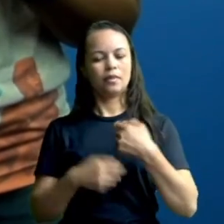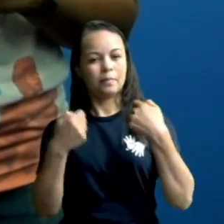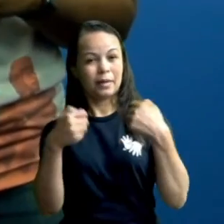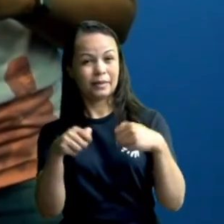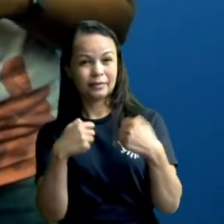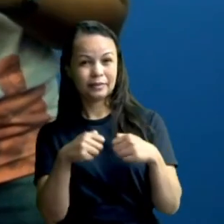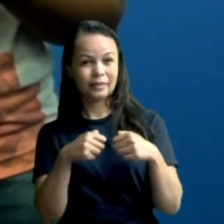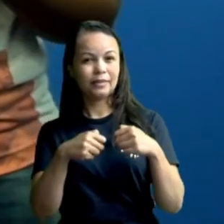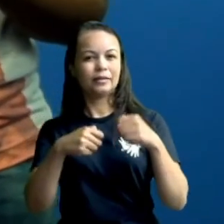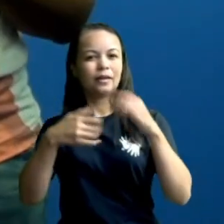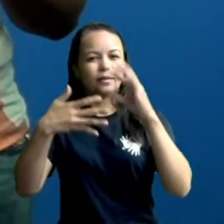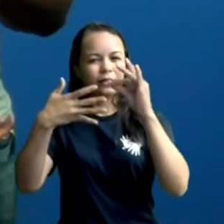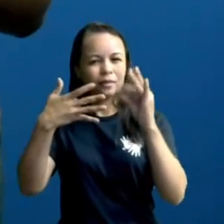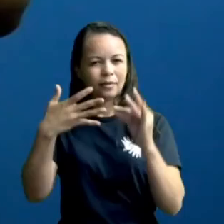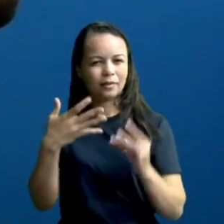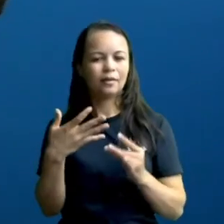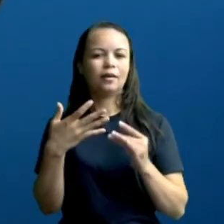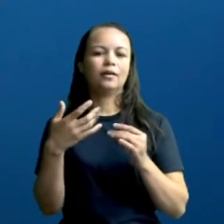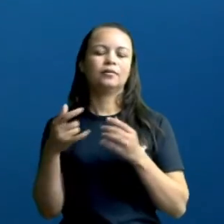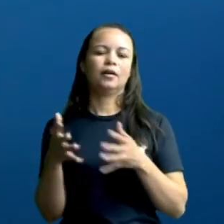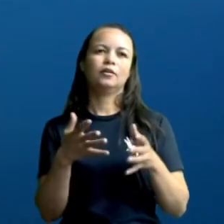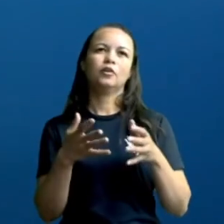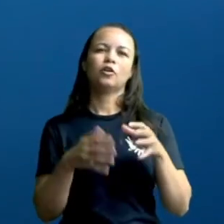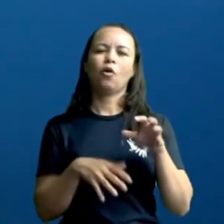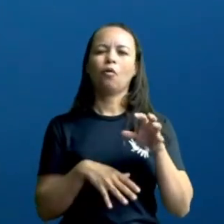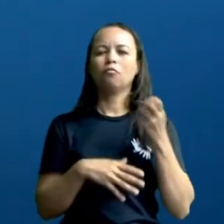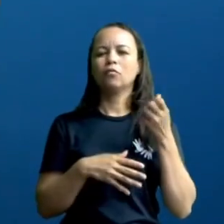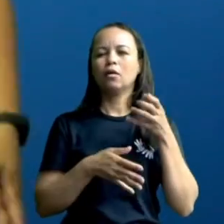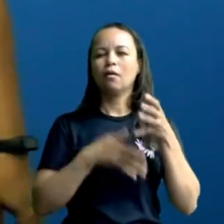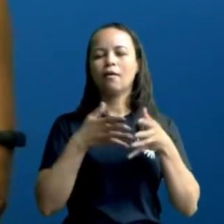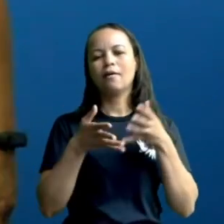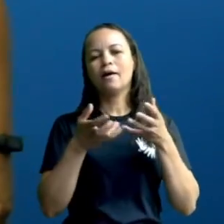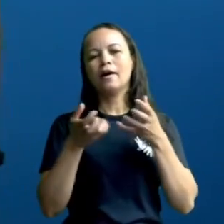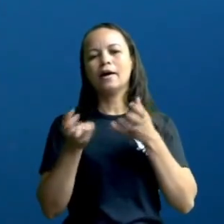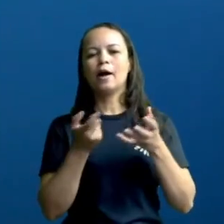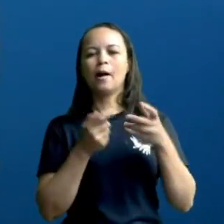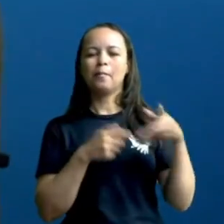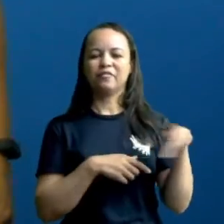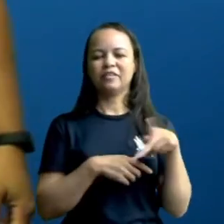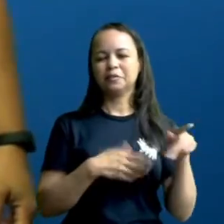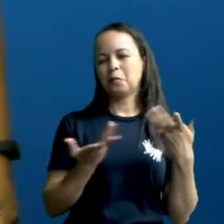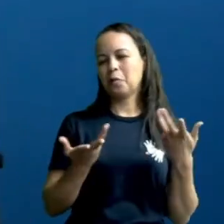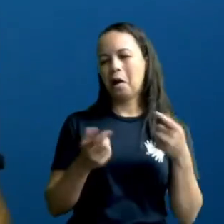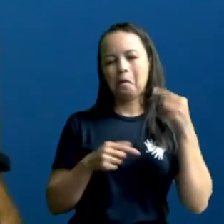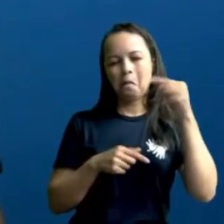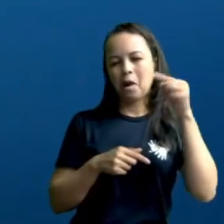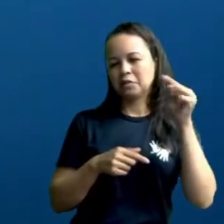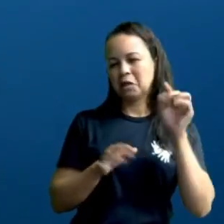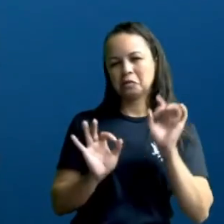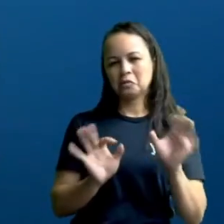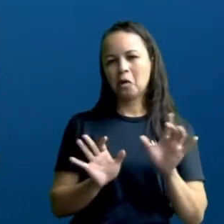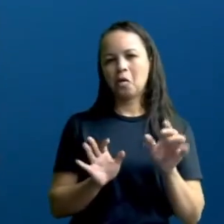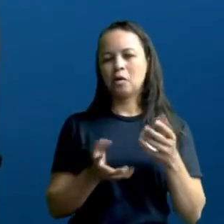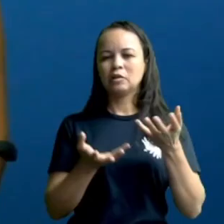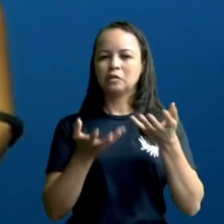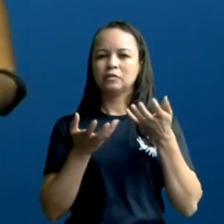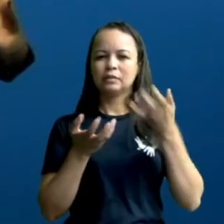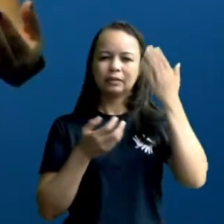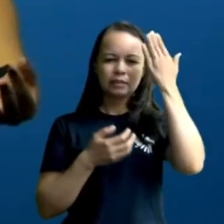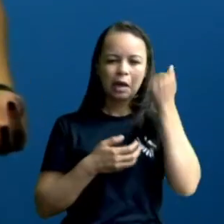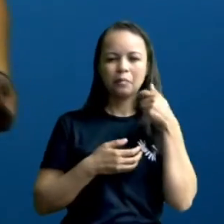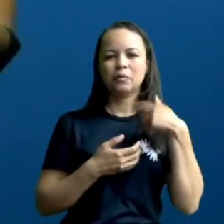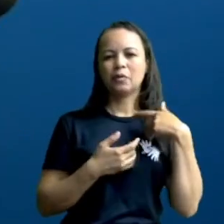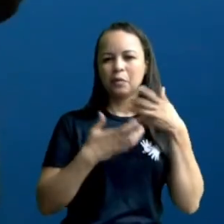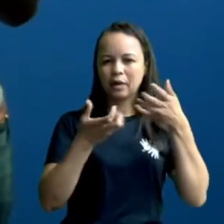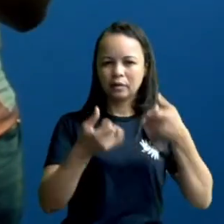precisa desse detalhe. Eu já ouvi muito de aluno dizer assim a mim, professora, mas é só um acento, a senhora não sabe o que eu quero